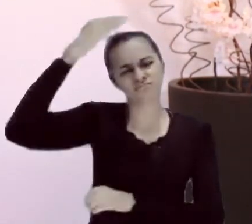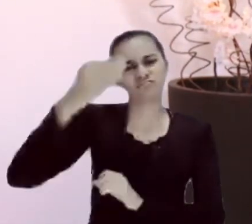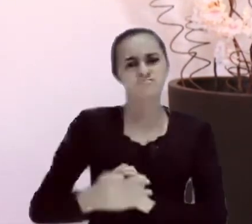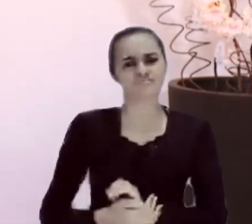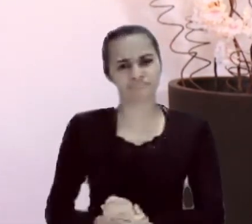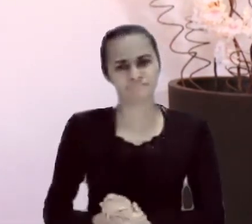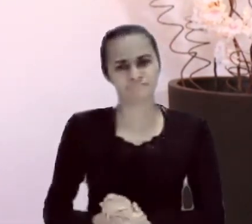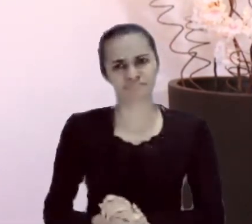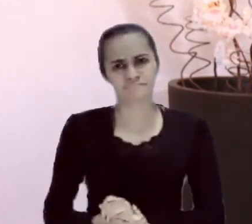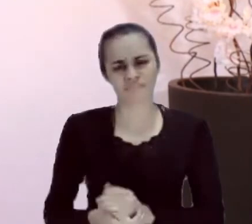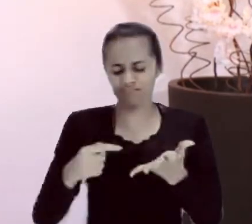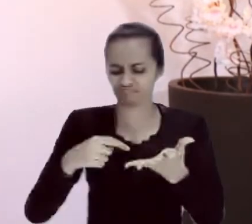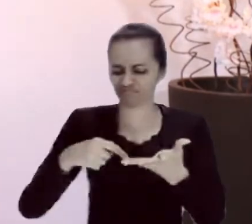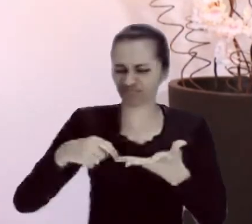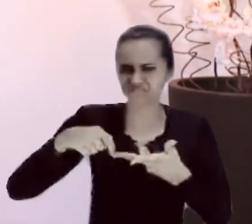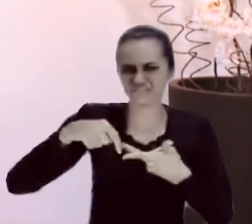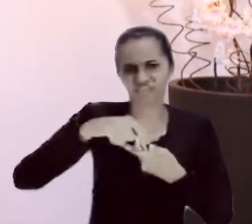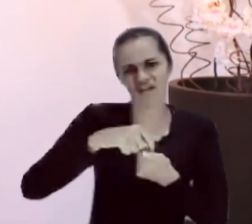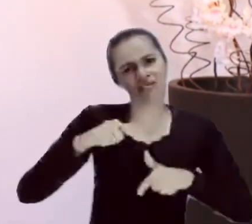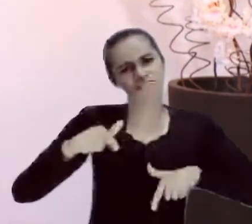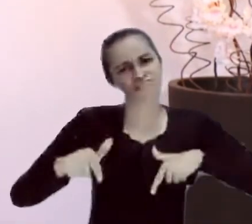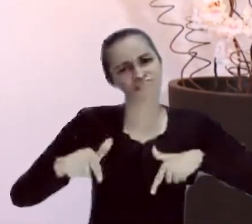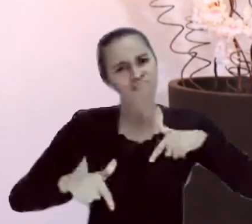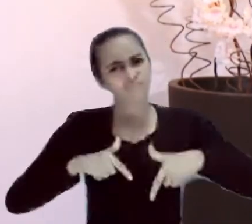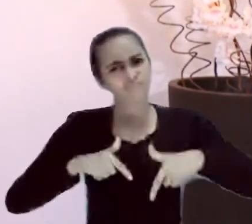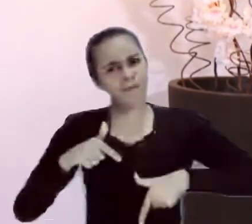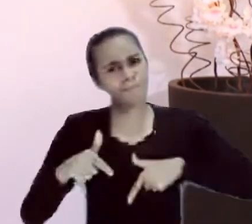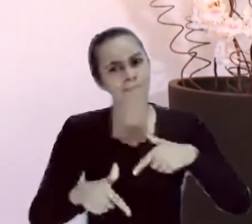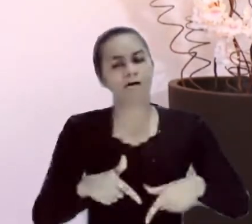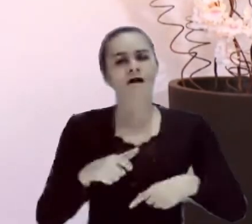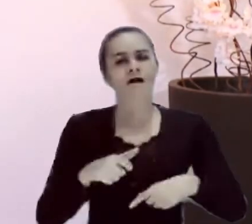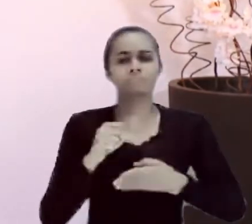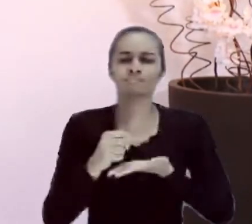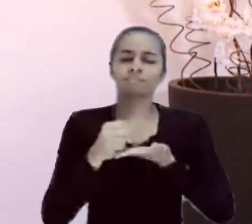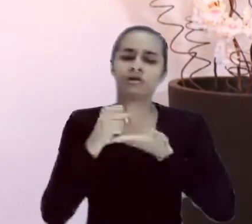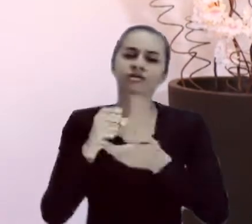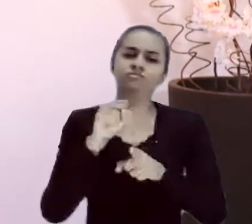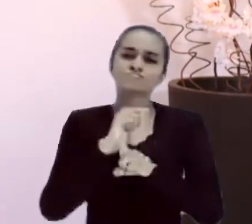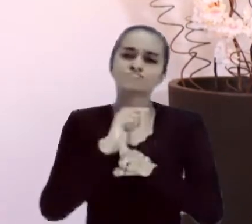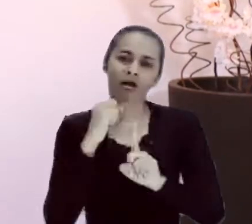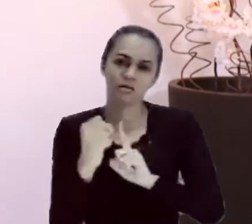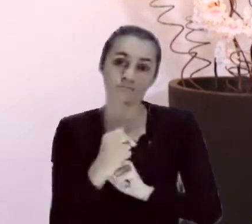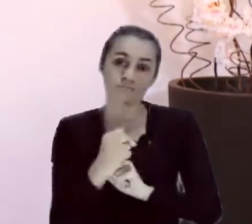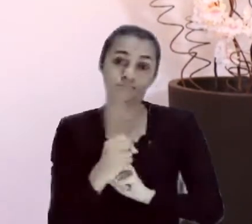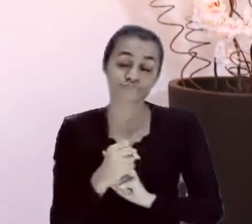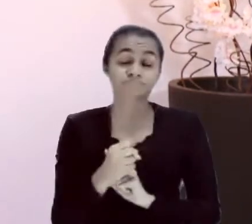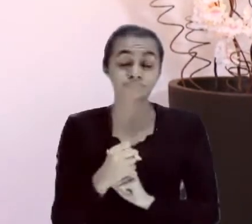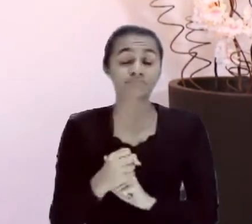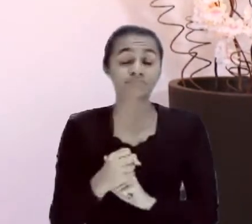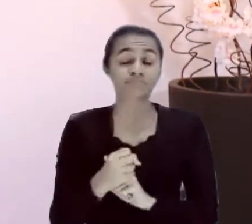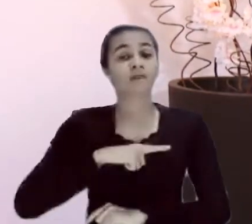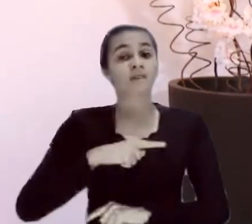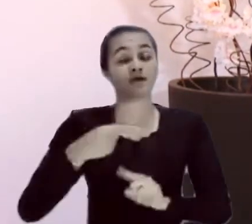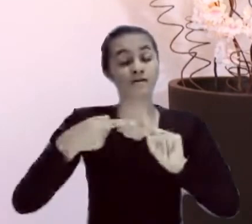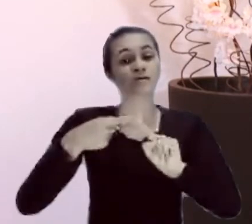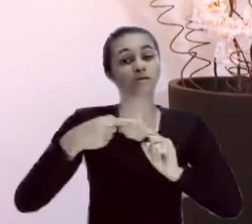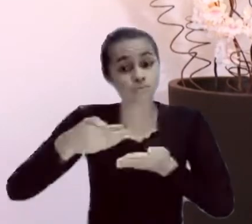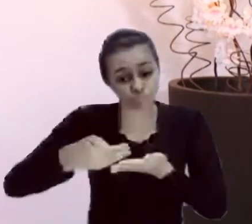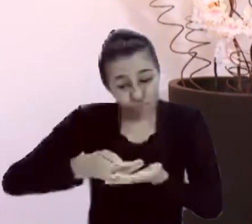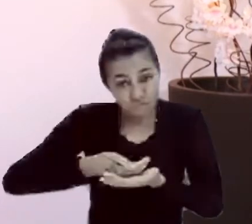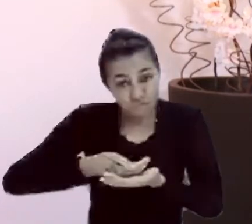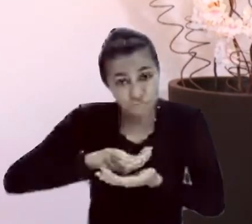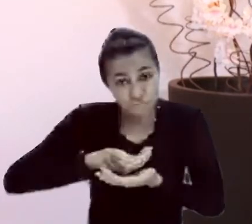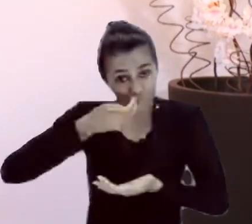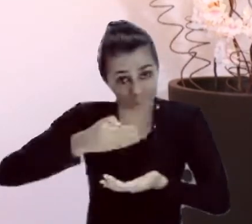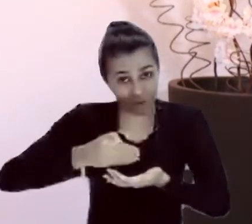social. Nós tínhamos e ainda temos o Sopão Solidário, no qual, pela honra e glória de Deus,